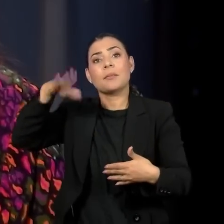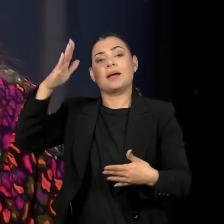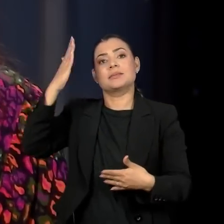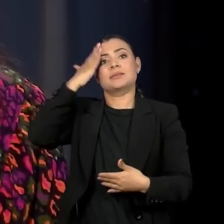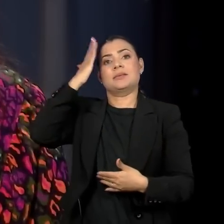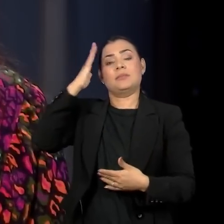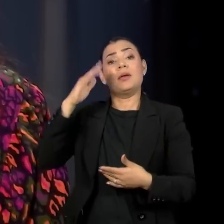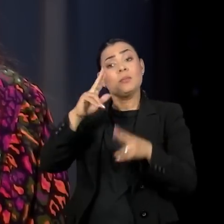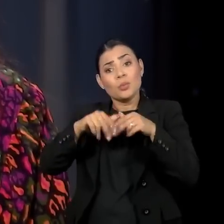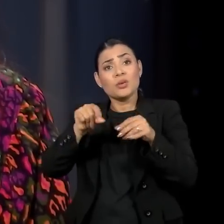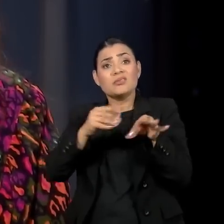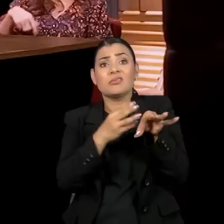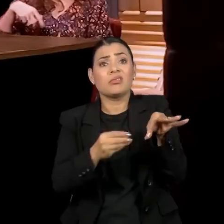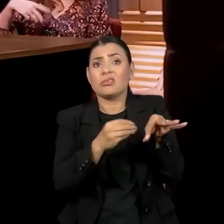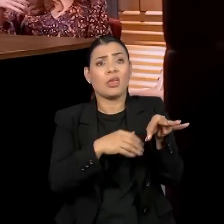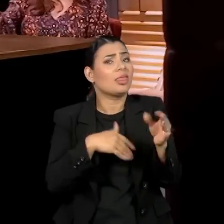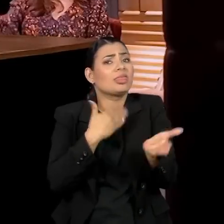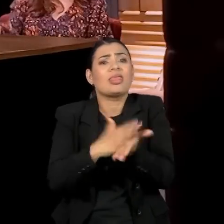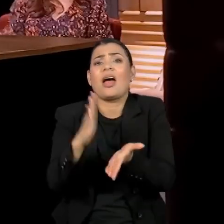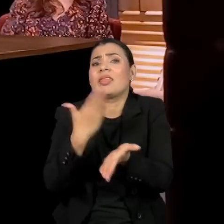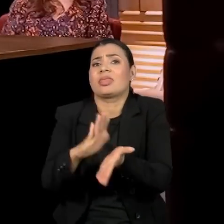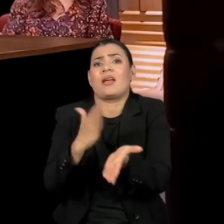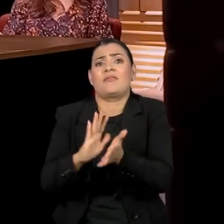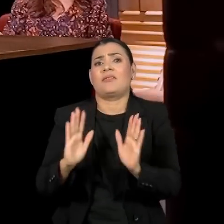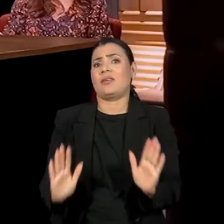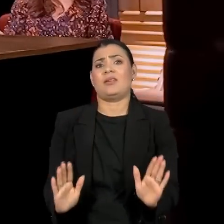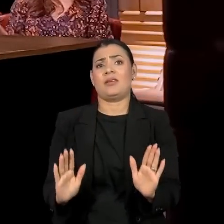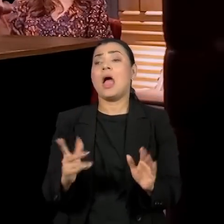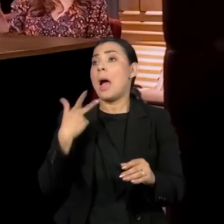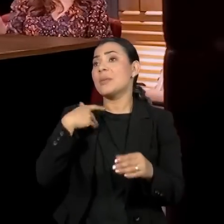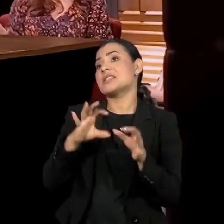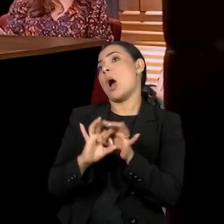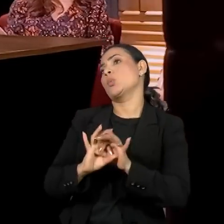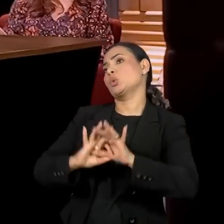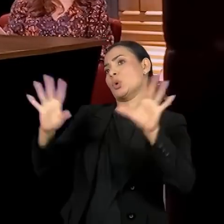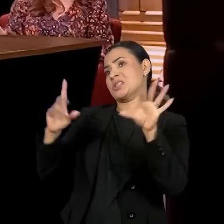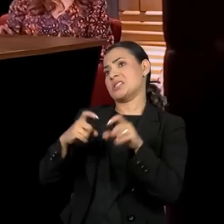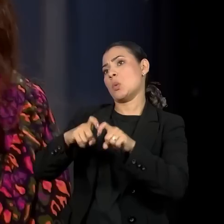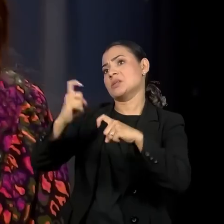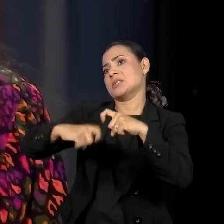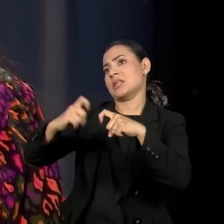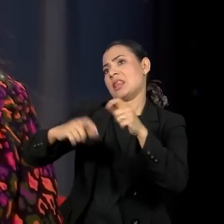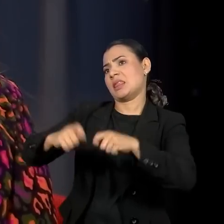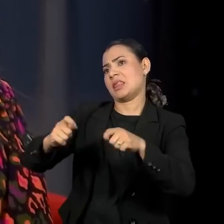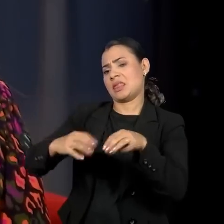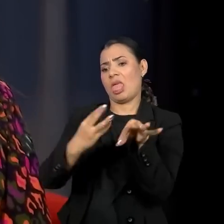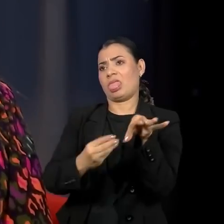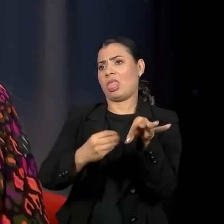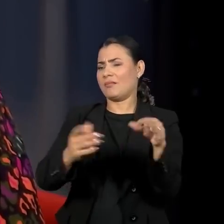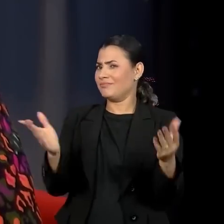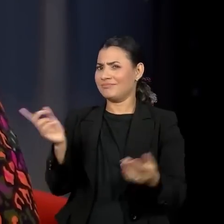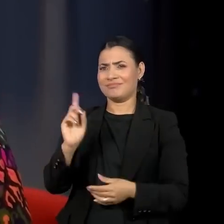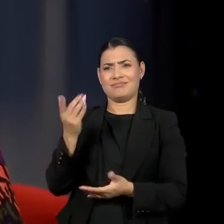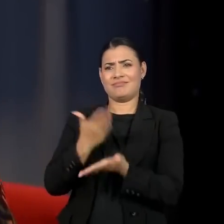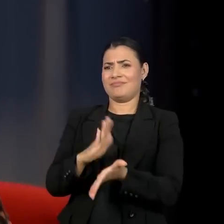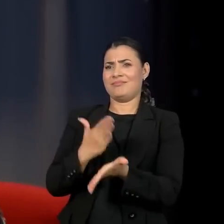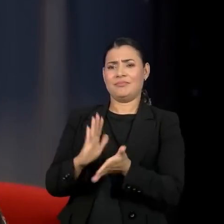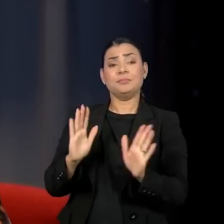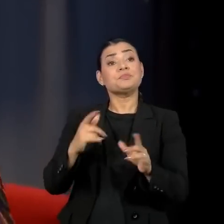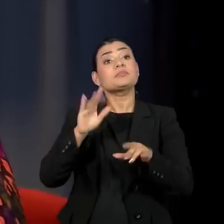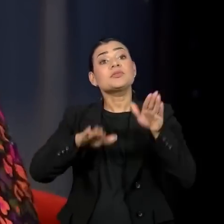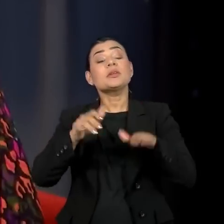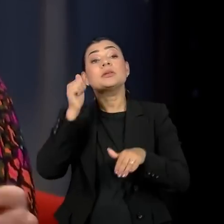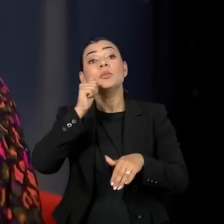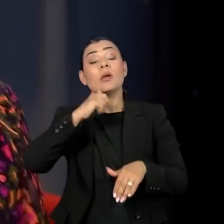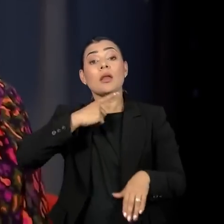caso da lubrificação não seria aval para que acontecesse o sexo, quanto, por exemplo, uma mulher que está na